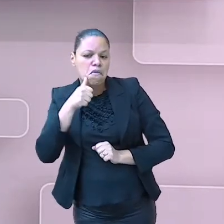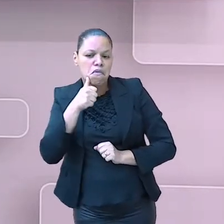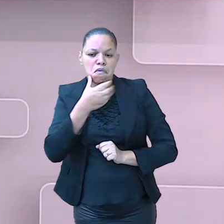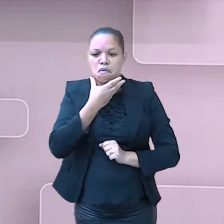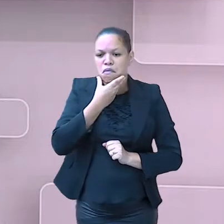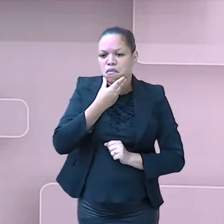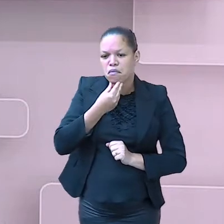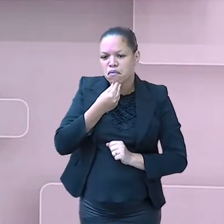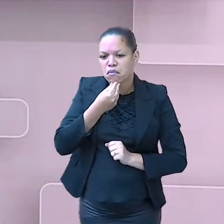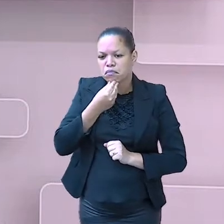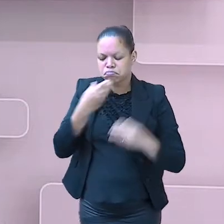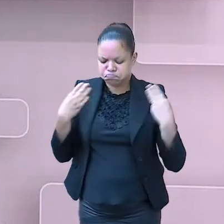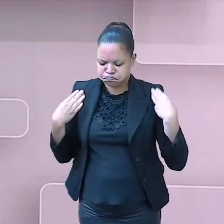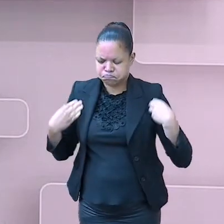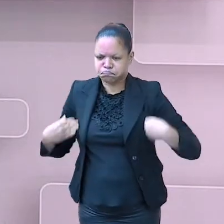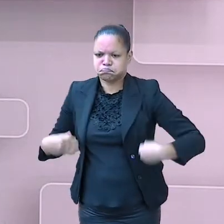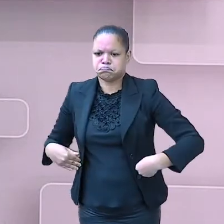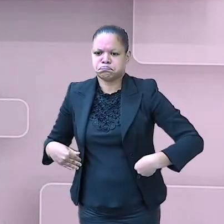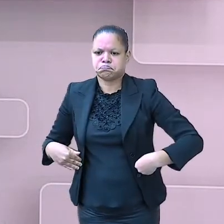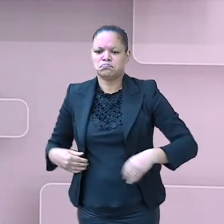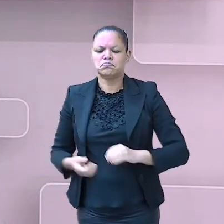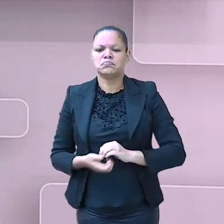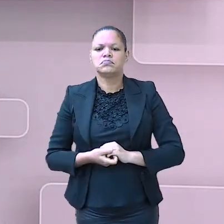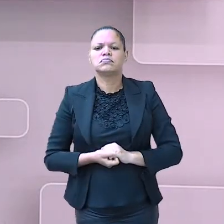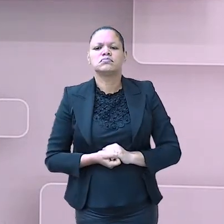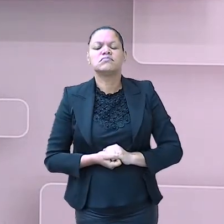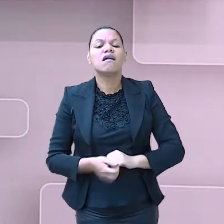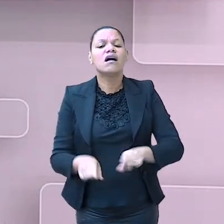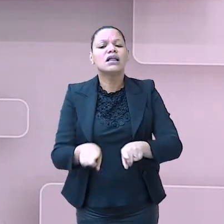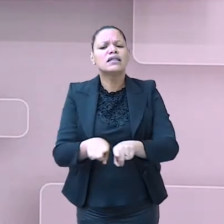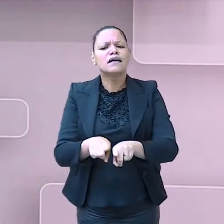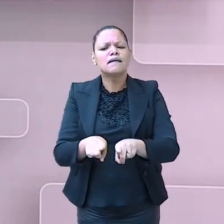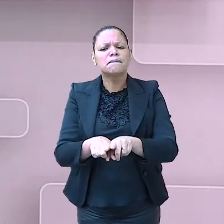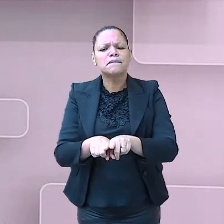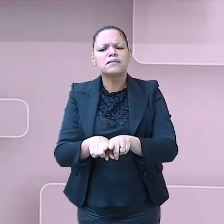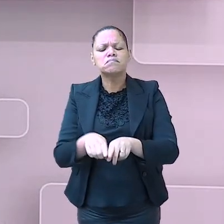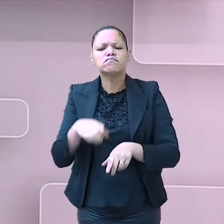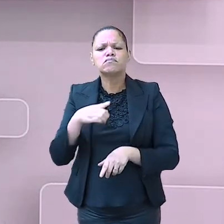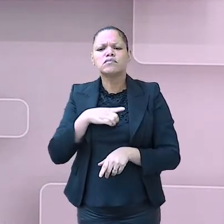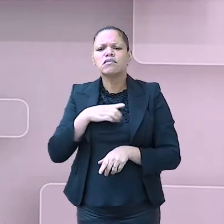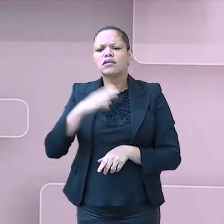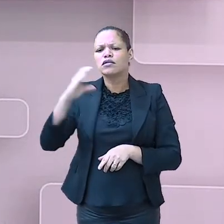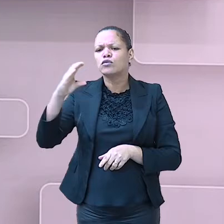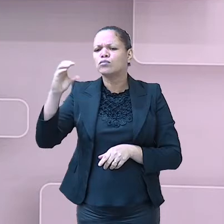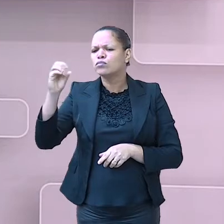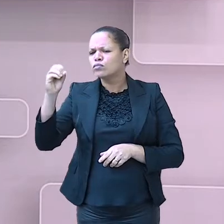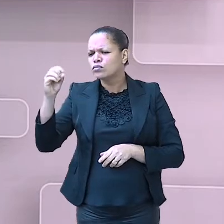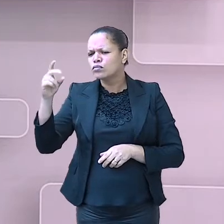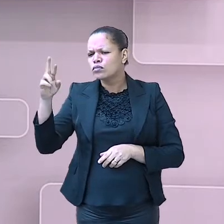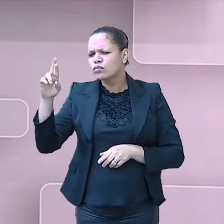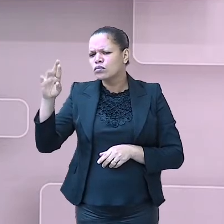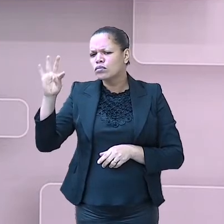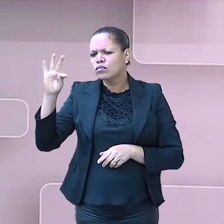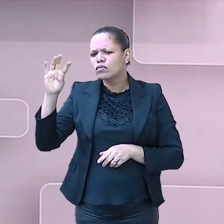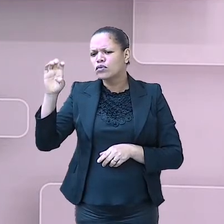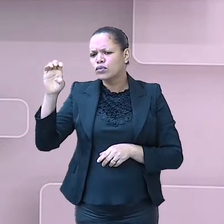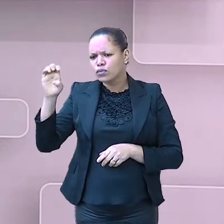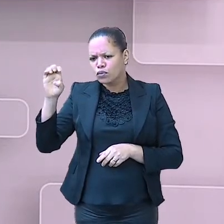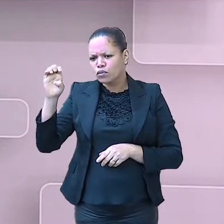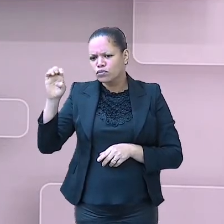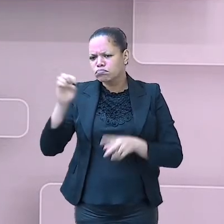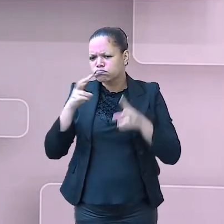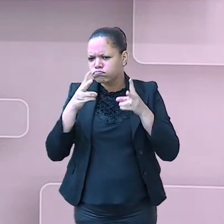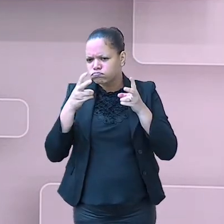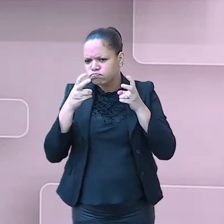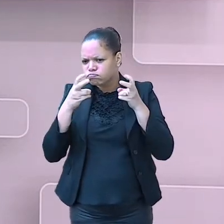corpo. Tem também a questão da corte, que é como se fosse uma dança